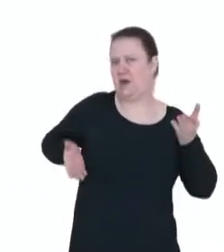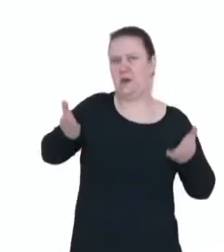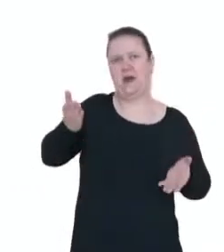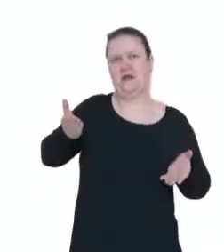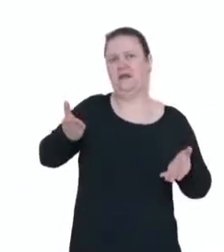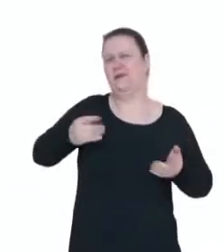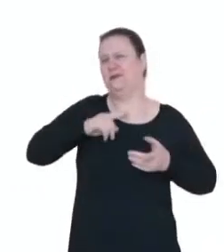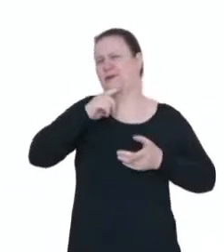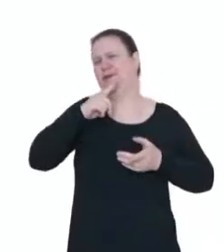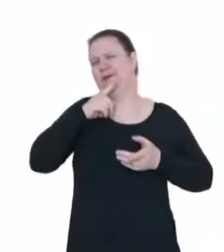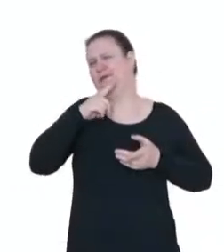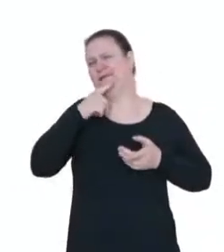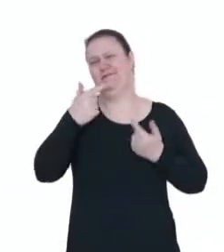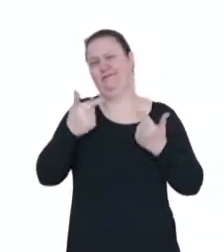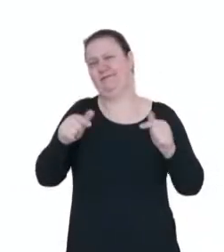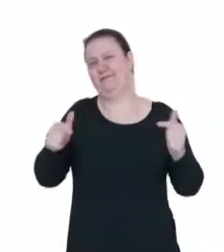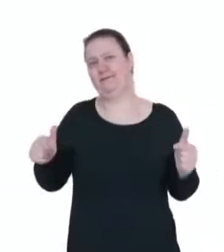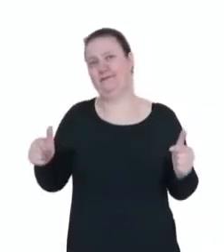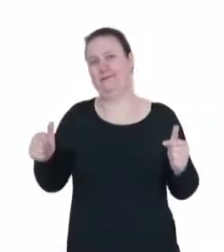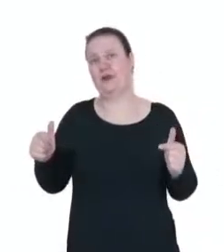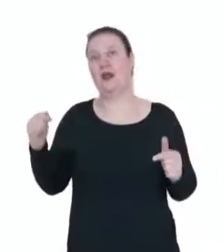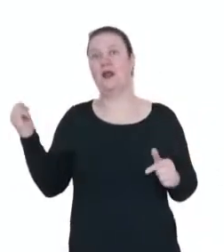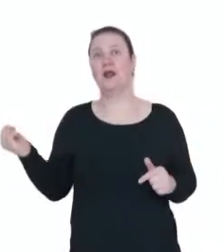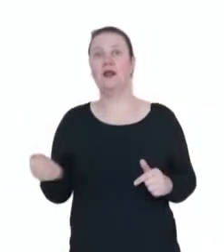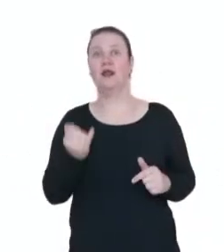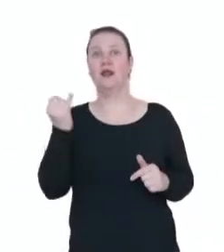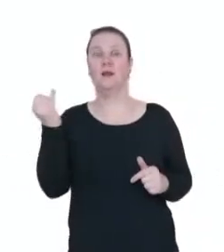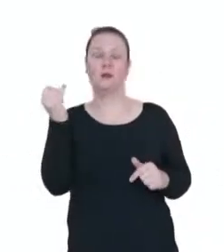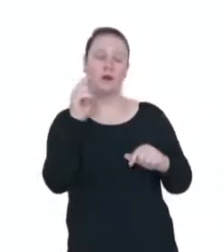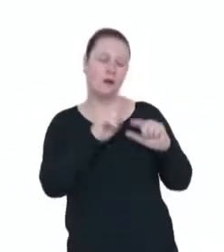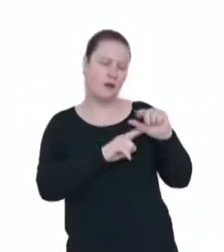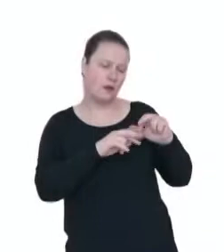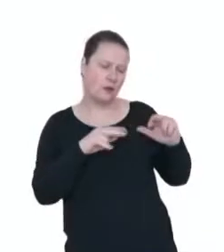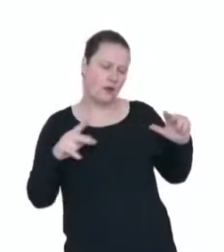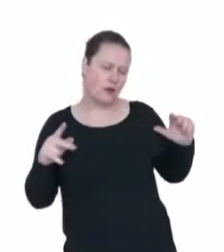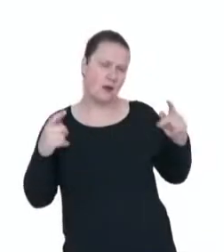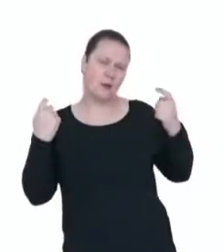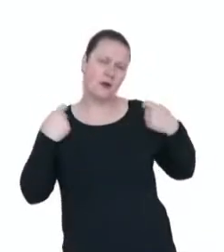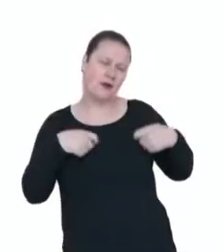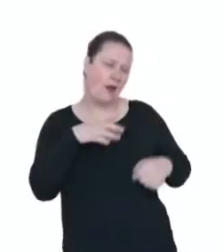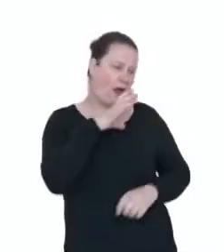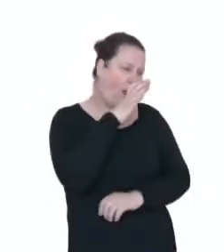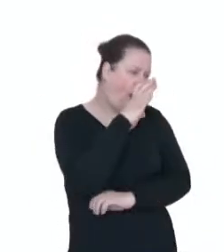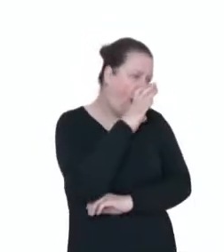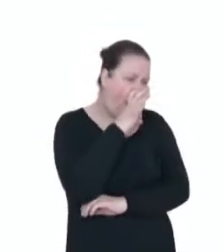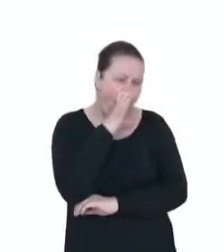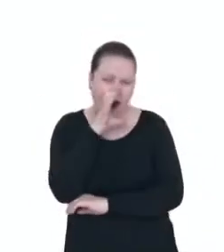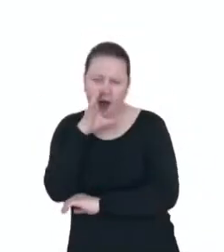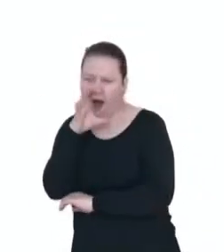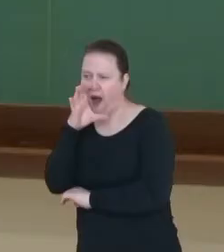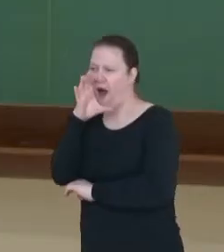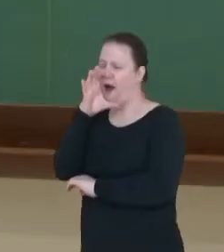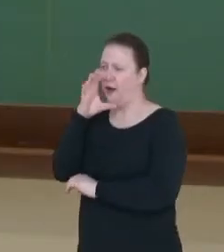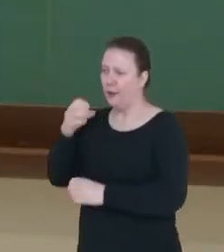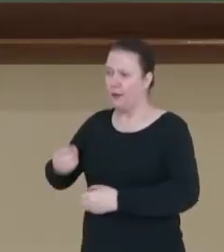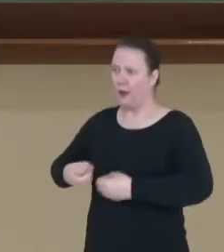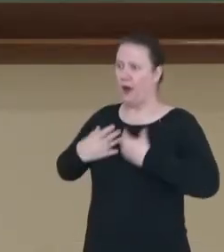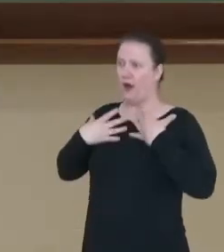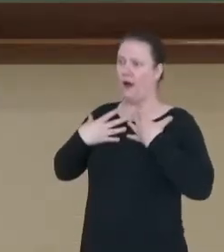barômetros, etc. Que a importância de uma coisa há que ser medida pelo encantamento que a coisa produz em nós.